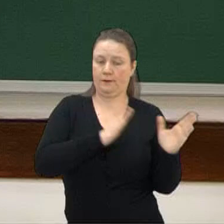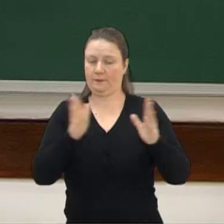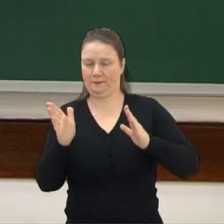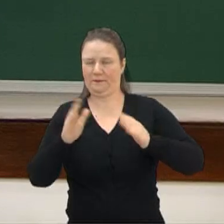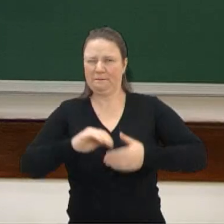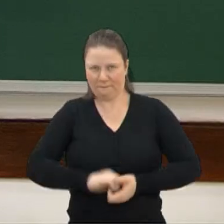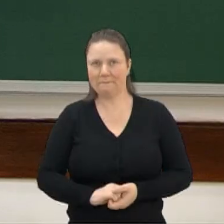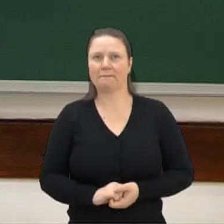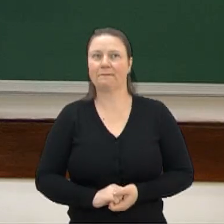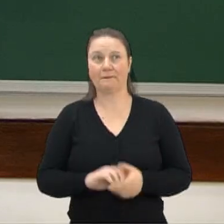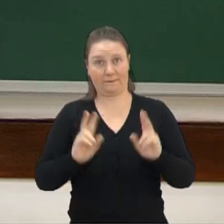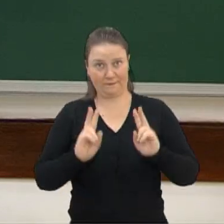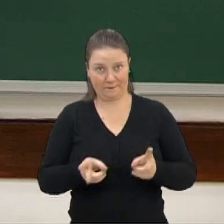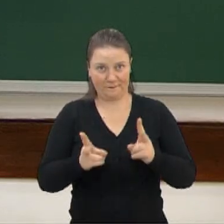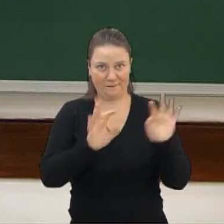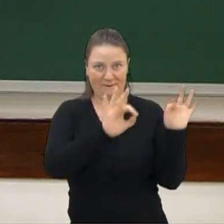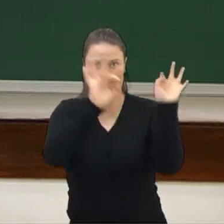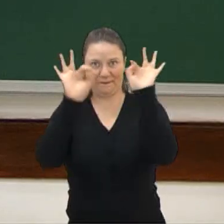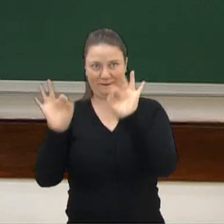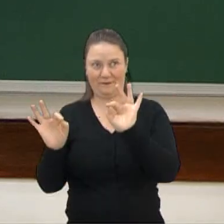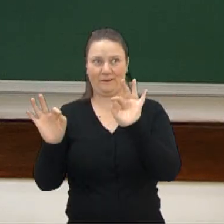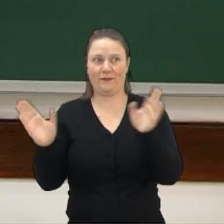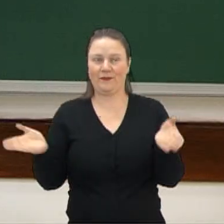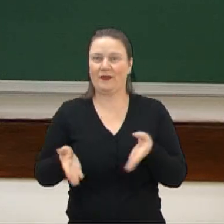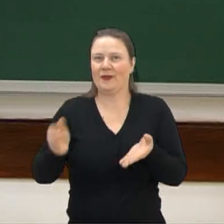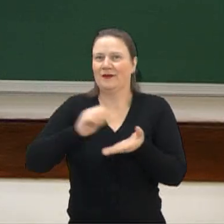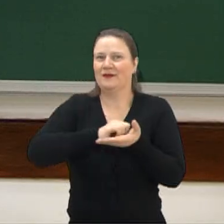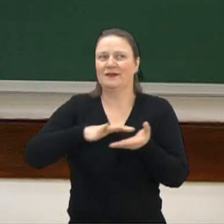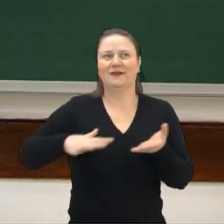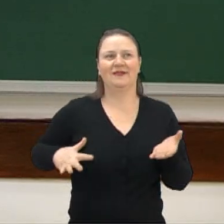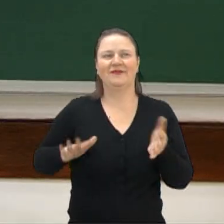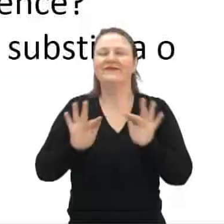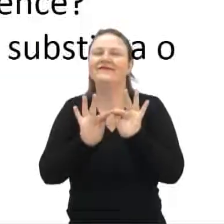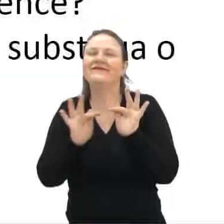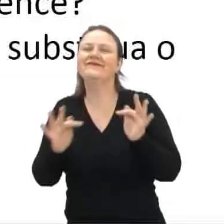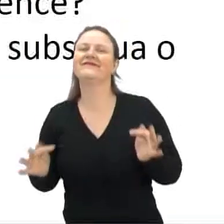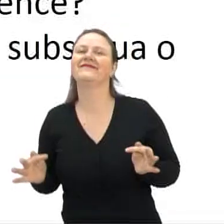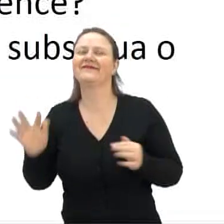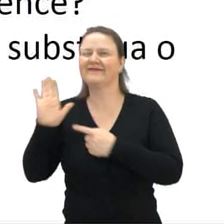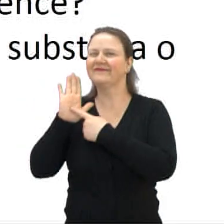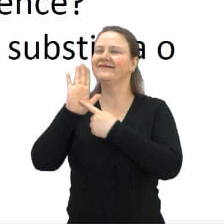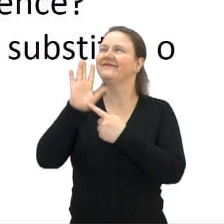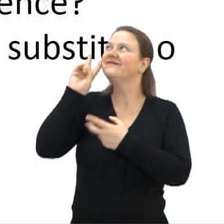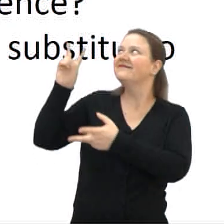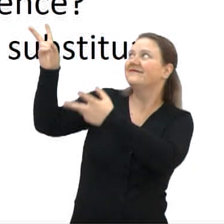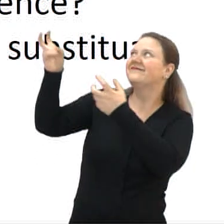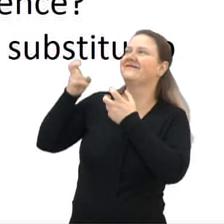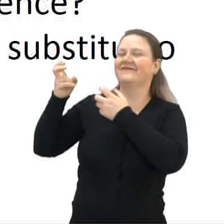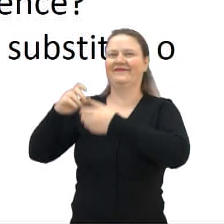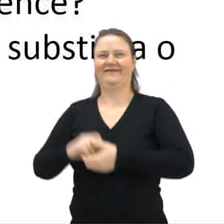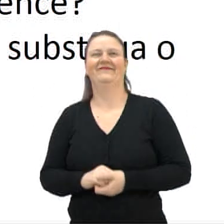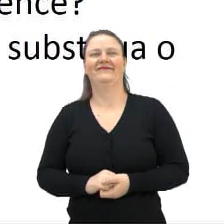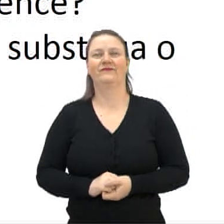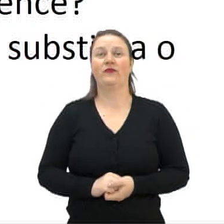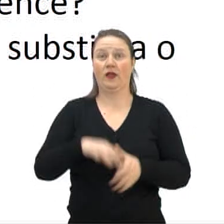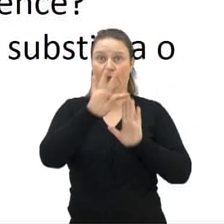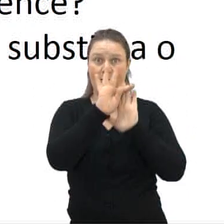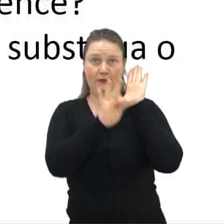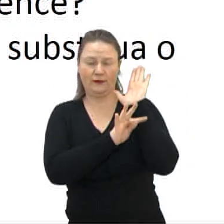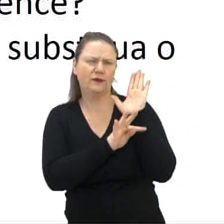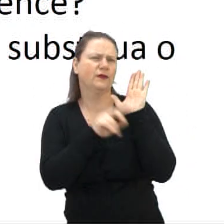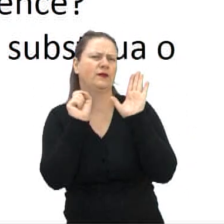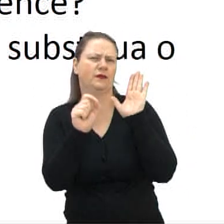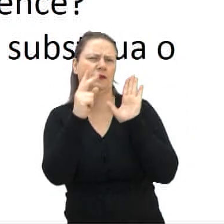ok? Continuando, trouxe uma atividade bem simples para vocês. Olha só. Nós vamos ler o texto. Qual